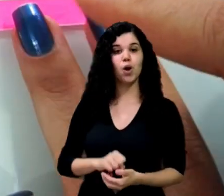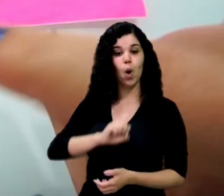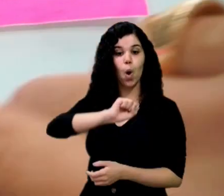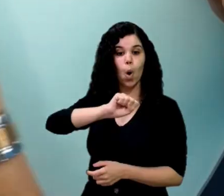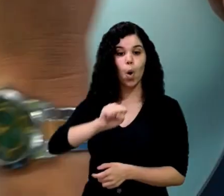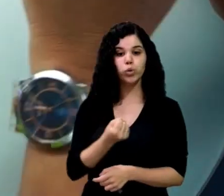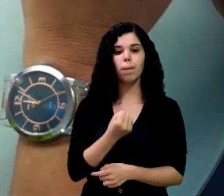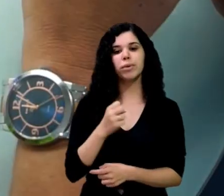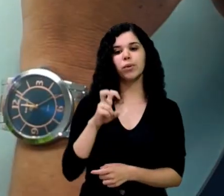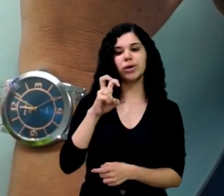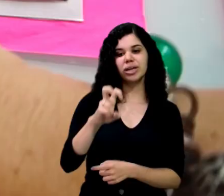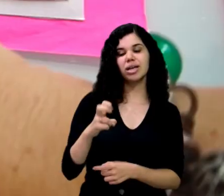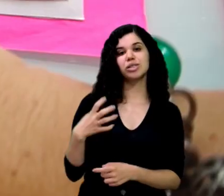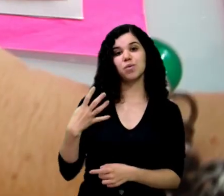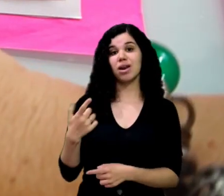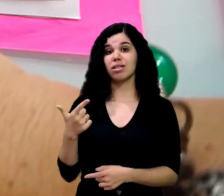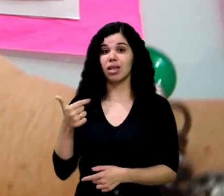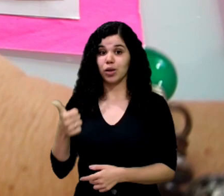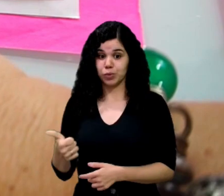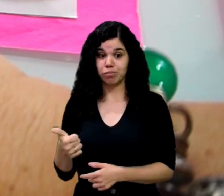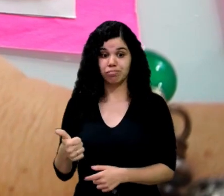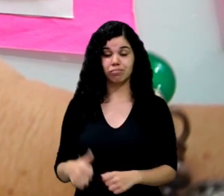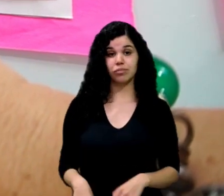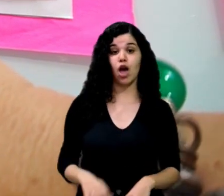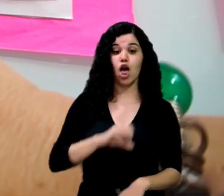8.541. E você, professora Josi?